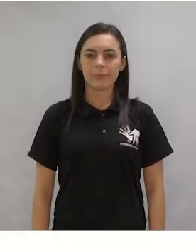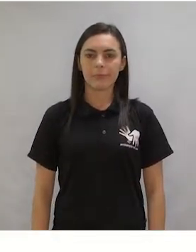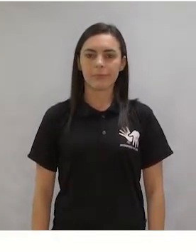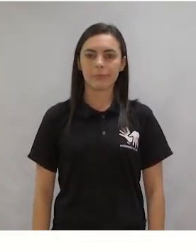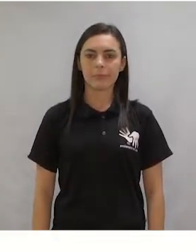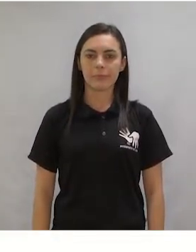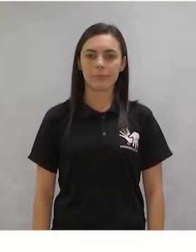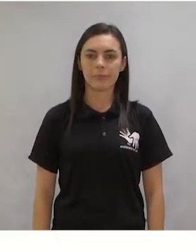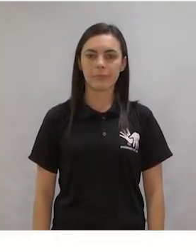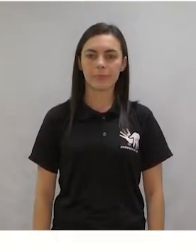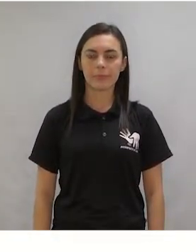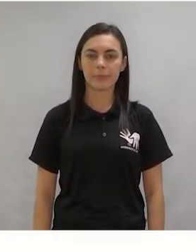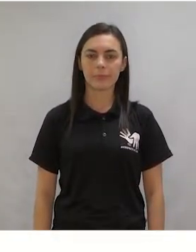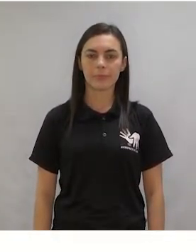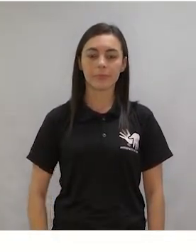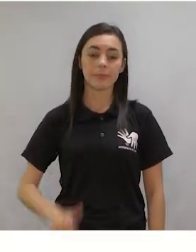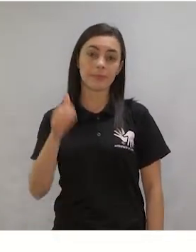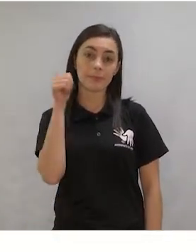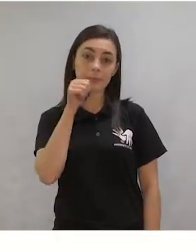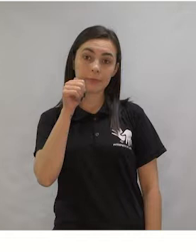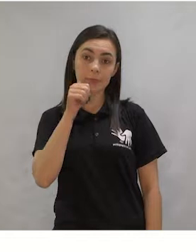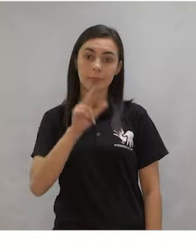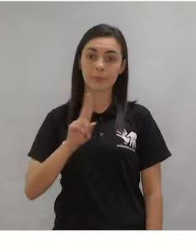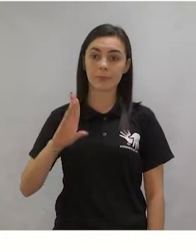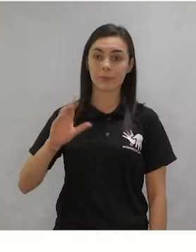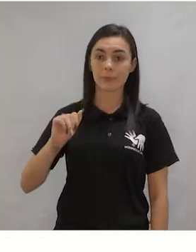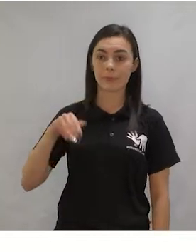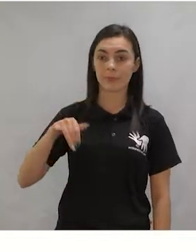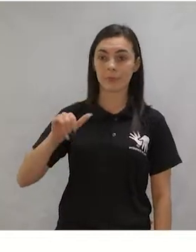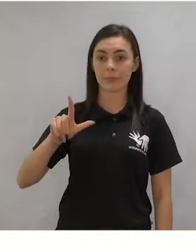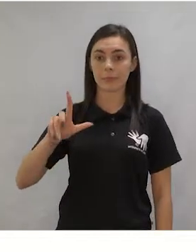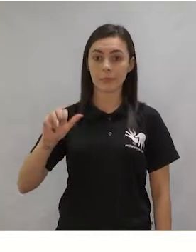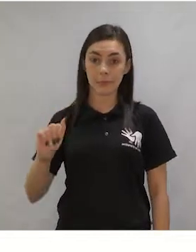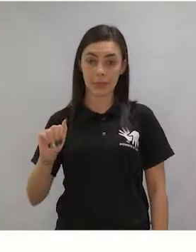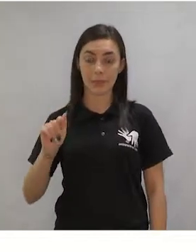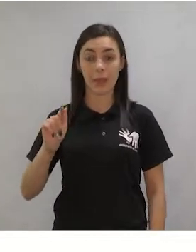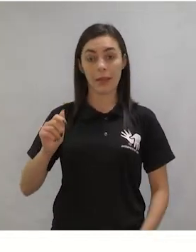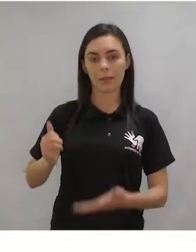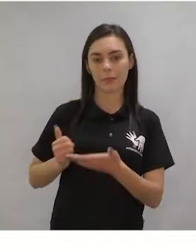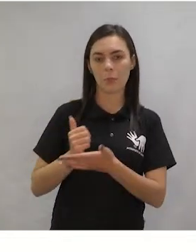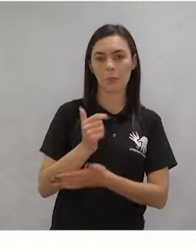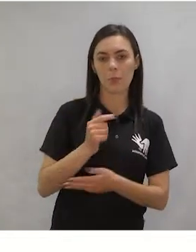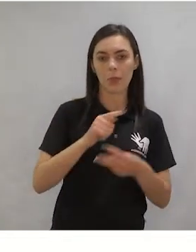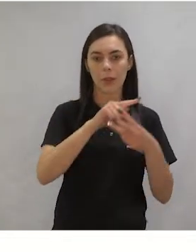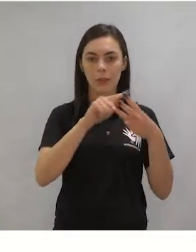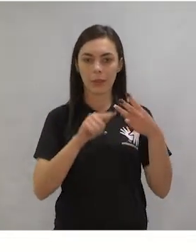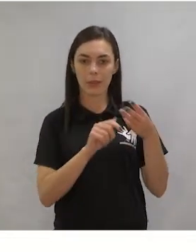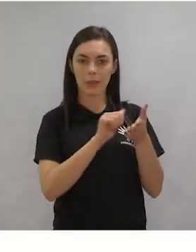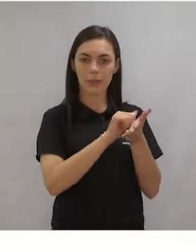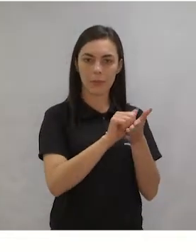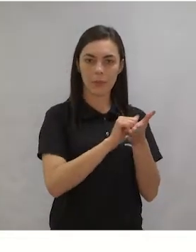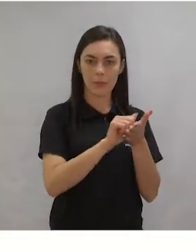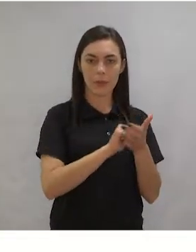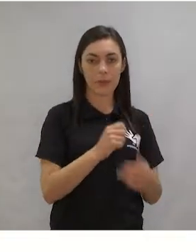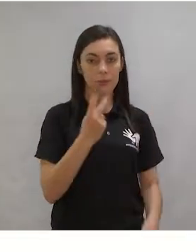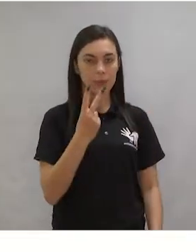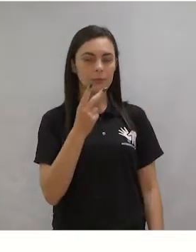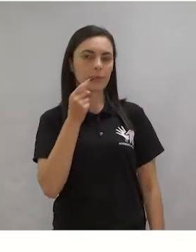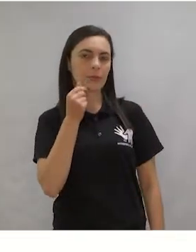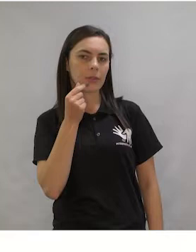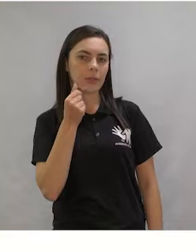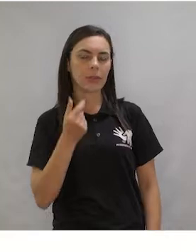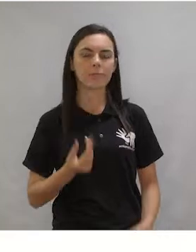Então, olha só. A Camila, ela comprou 3 borrachas e 2